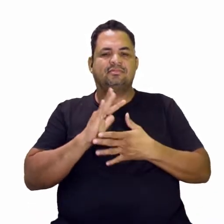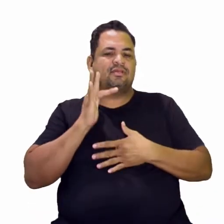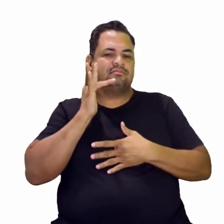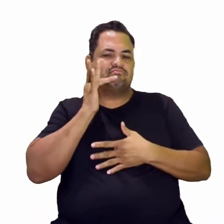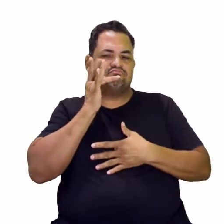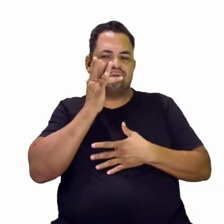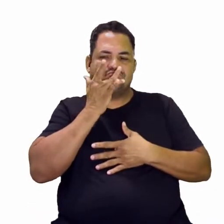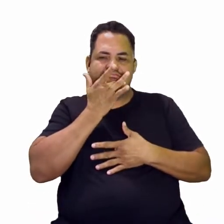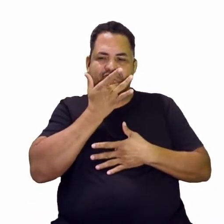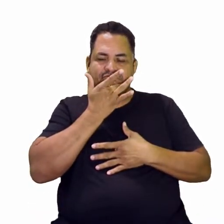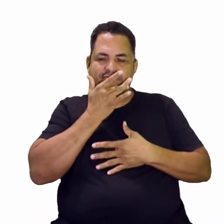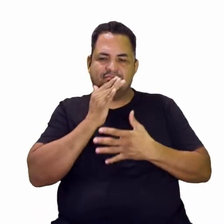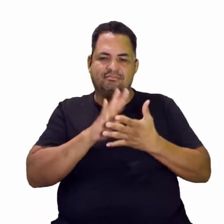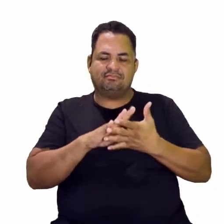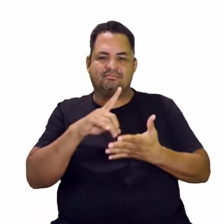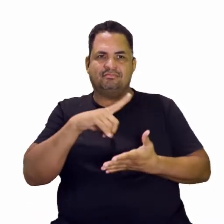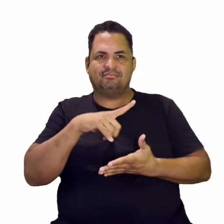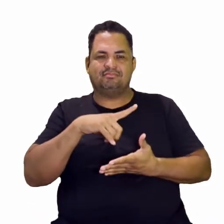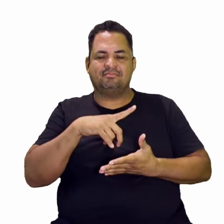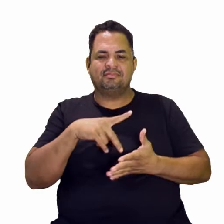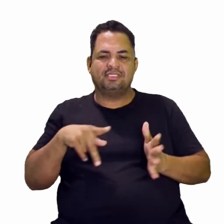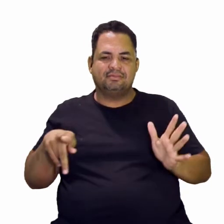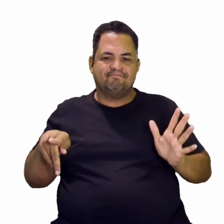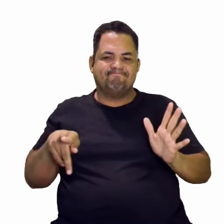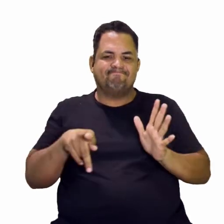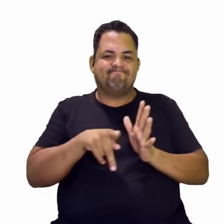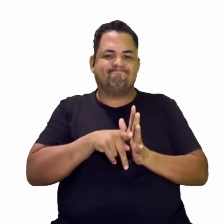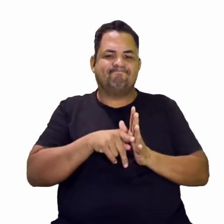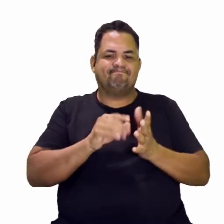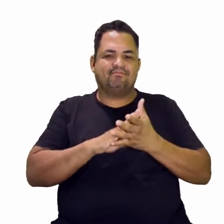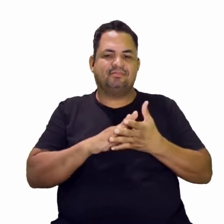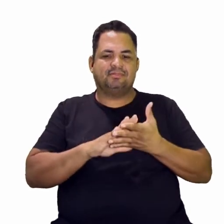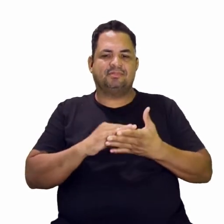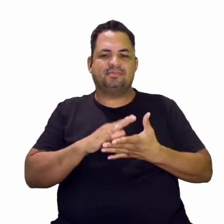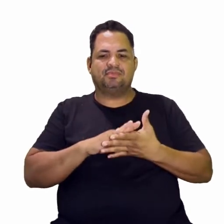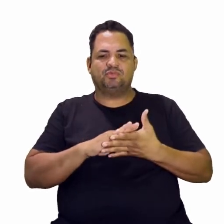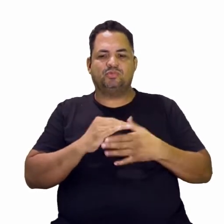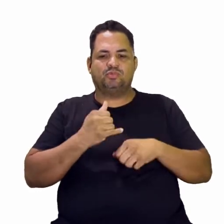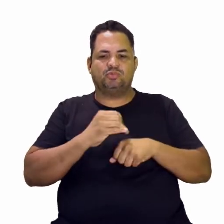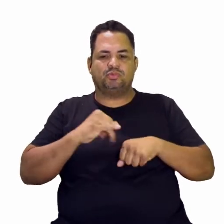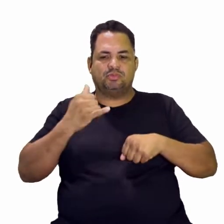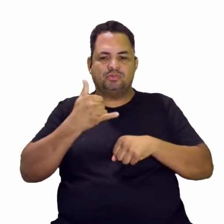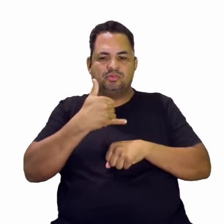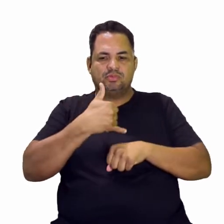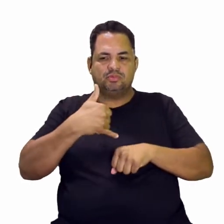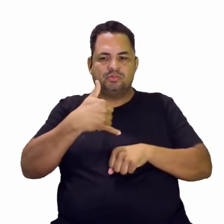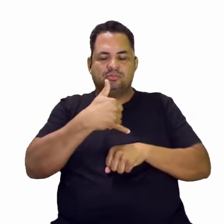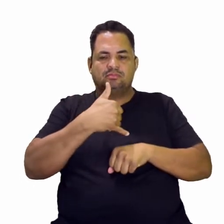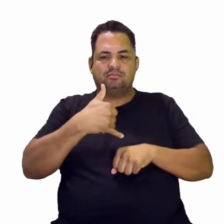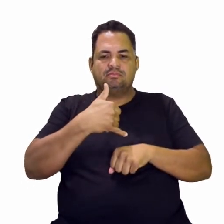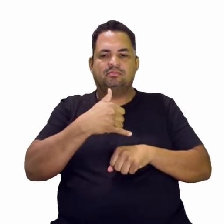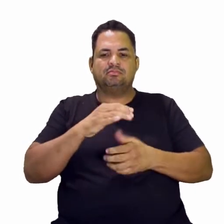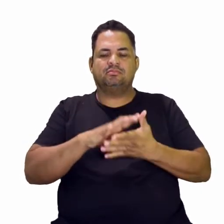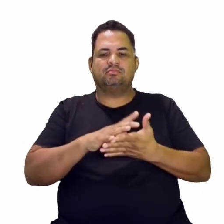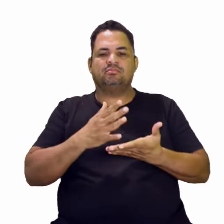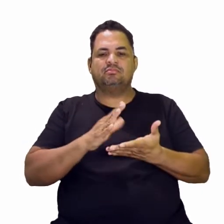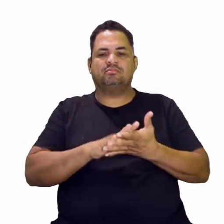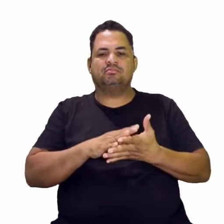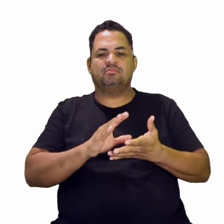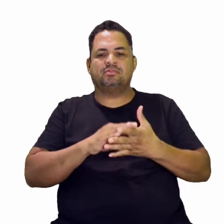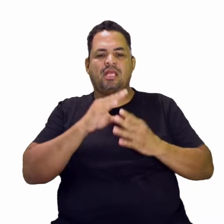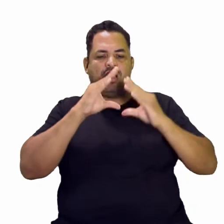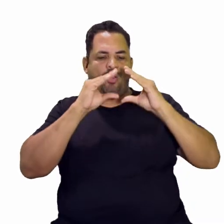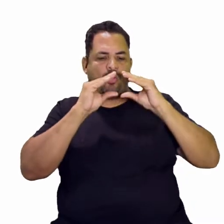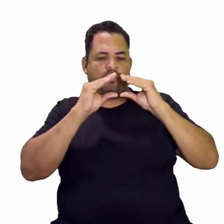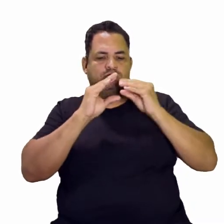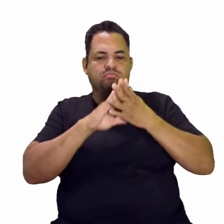deliciosa, com bastante propriedade, né, gordurosas, ou seja, os lipídios são as gorduras. E aqueles lanches que